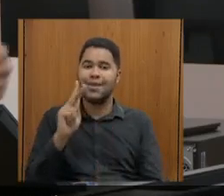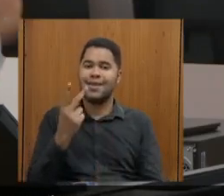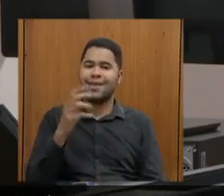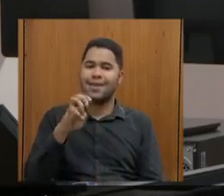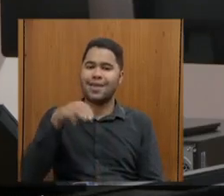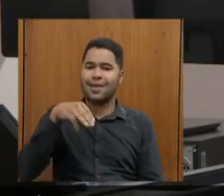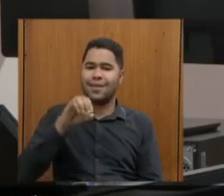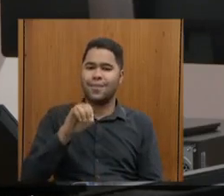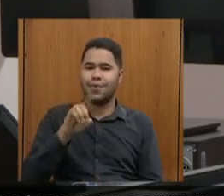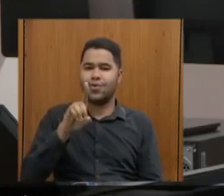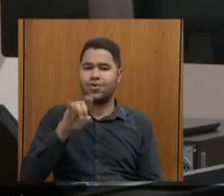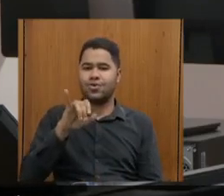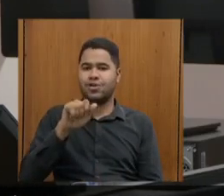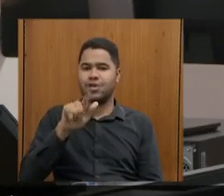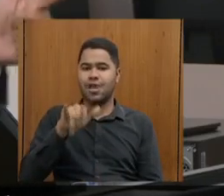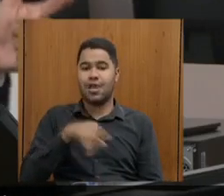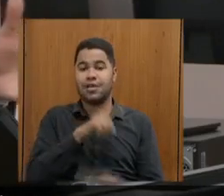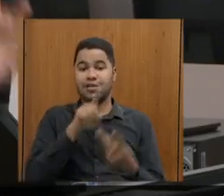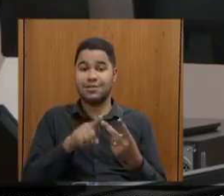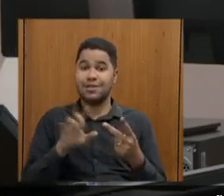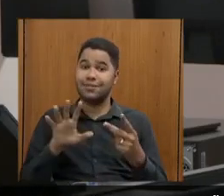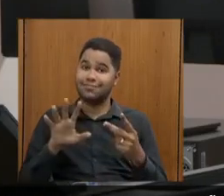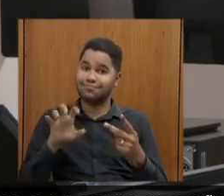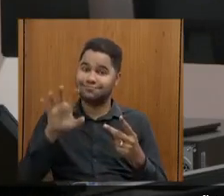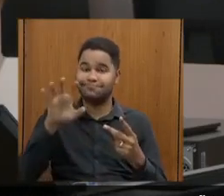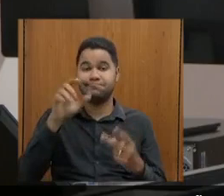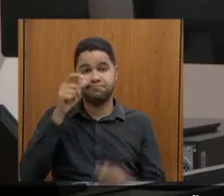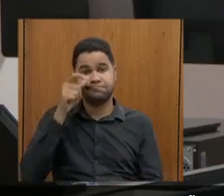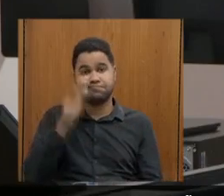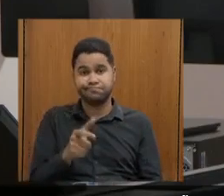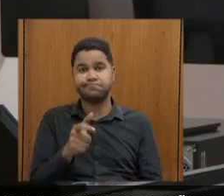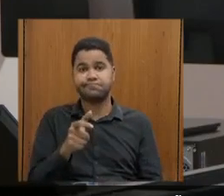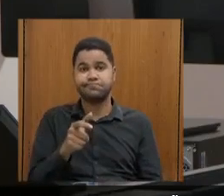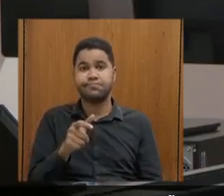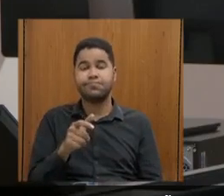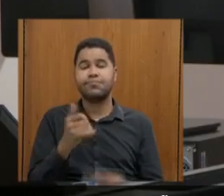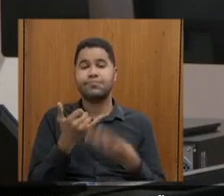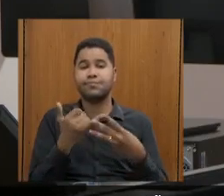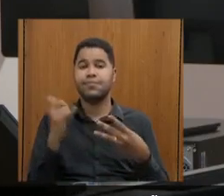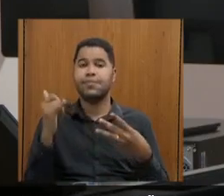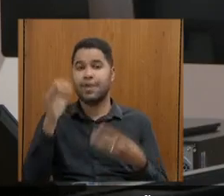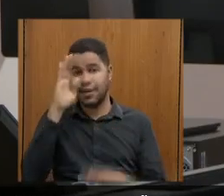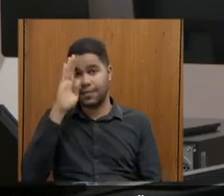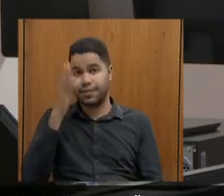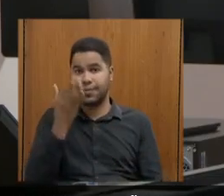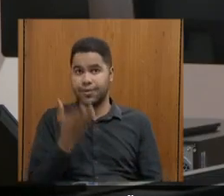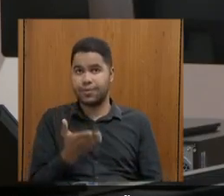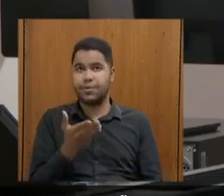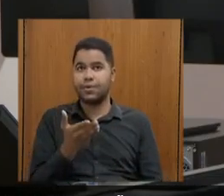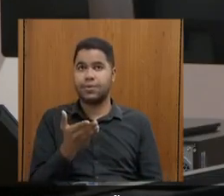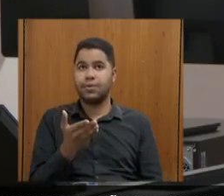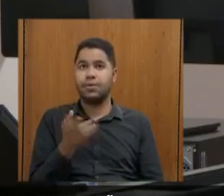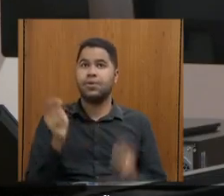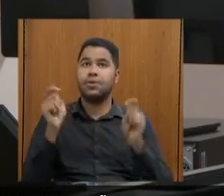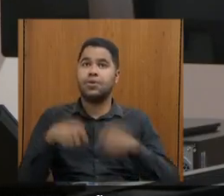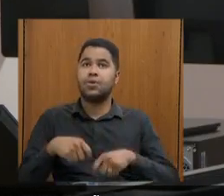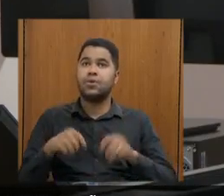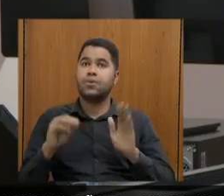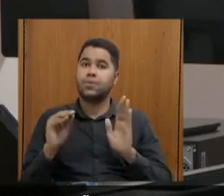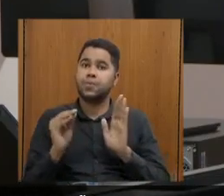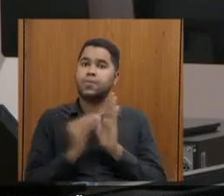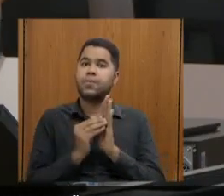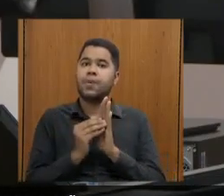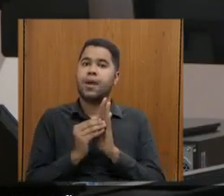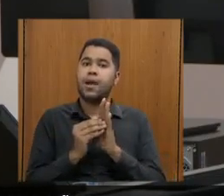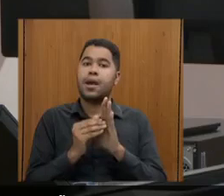e que trabalham com Oncologia seria interessante que se lhe pudesse dar uma prioridade para poder colocar